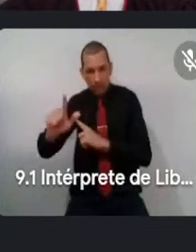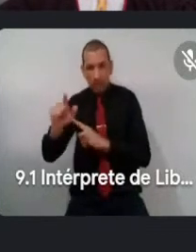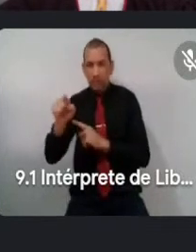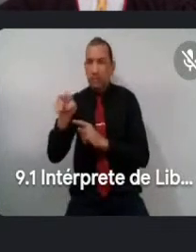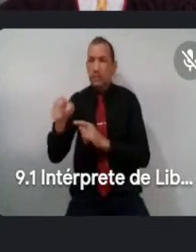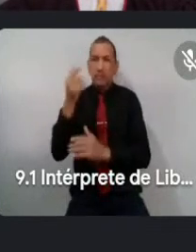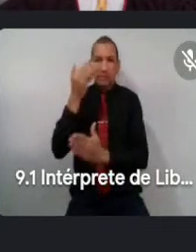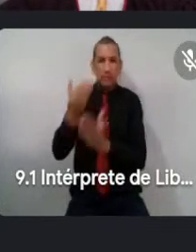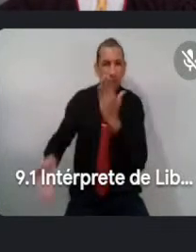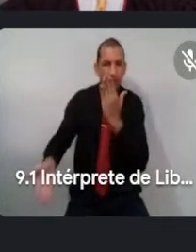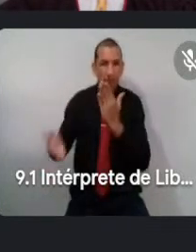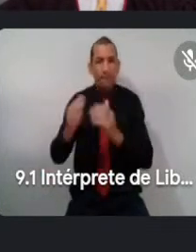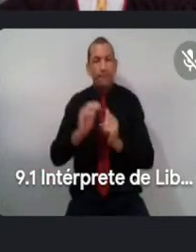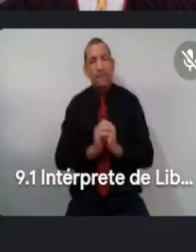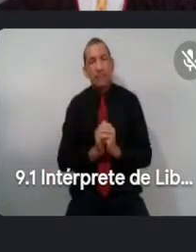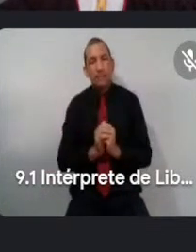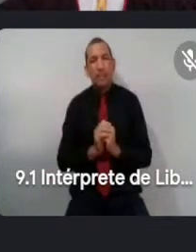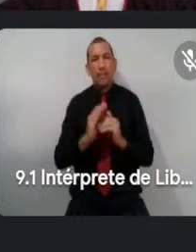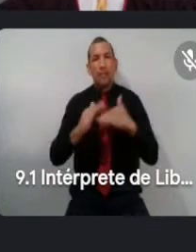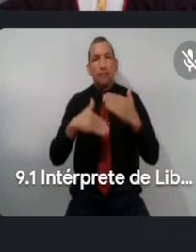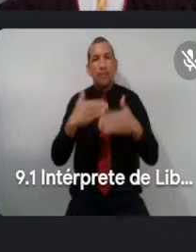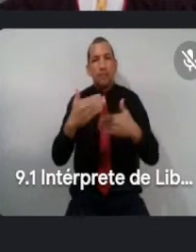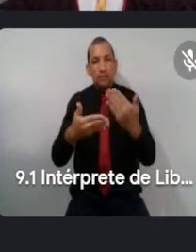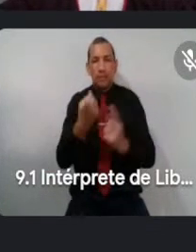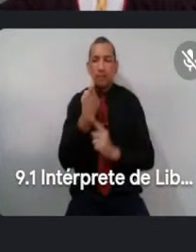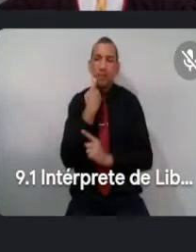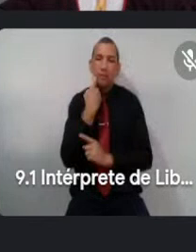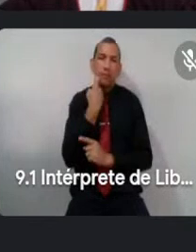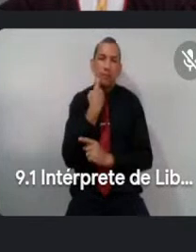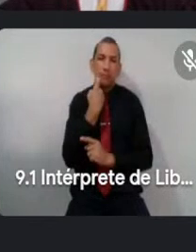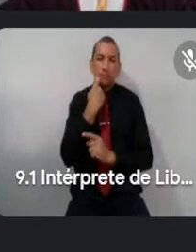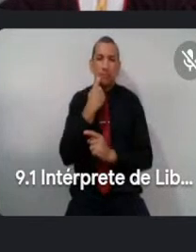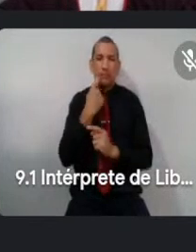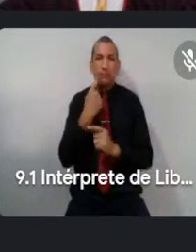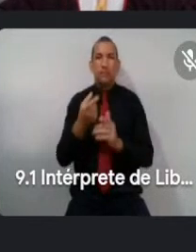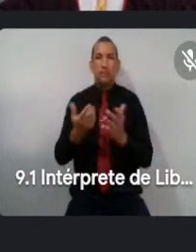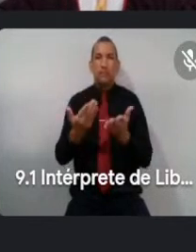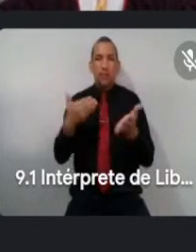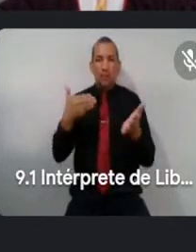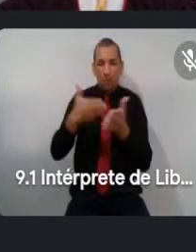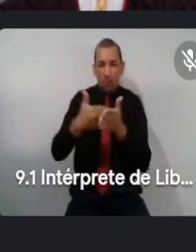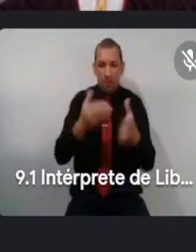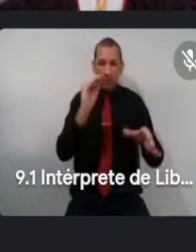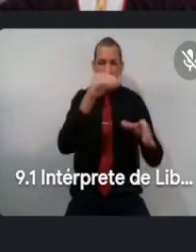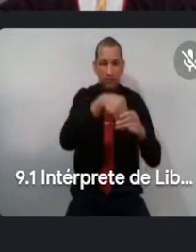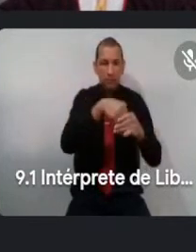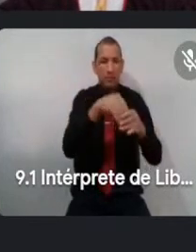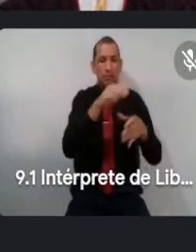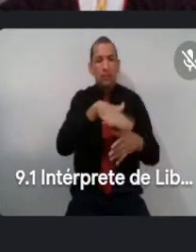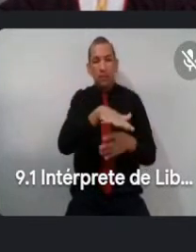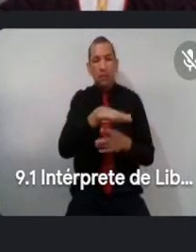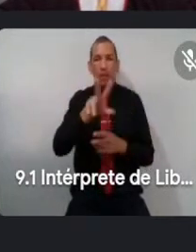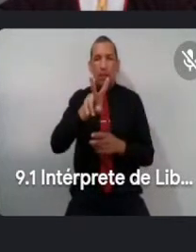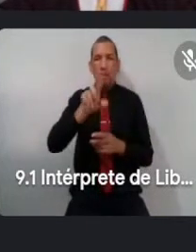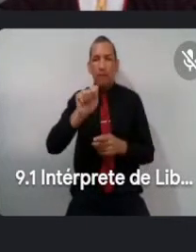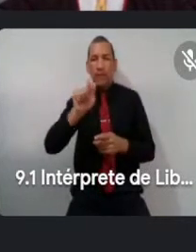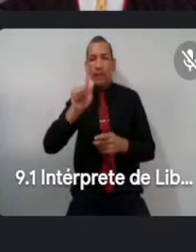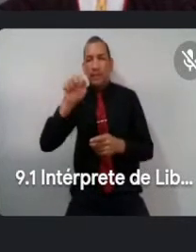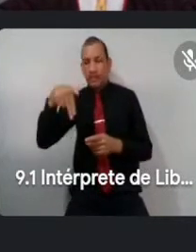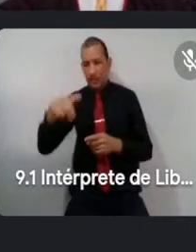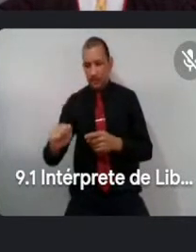recorrente é na sexta-feira véspera das eleições consta que chuvada